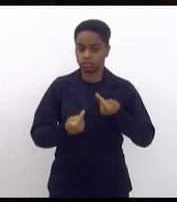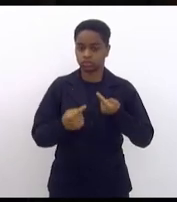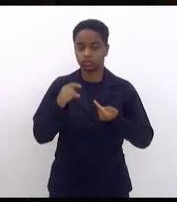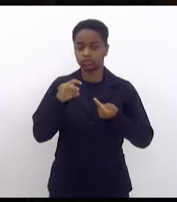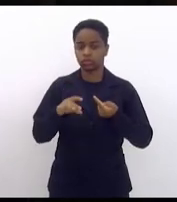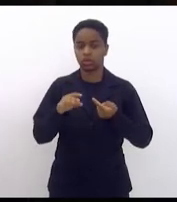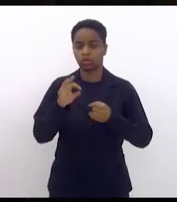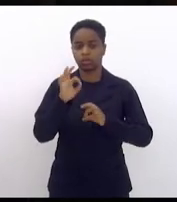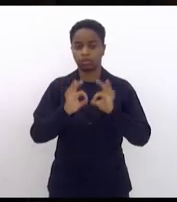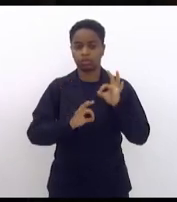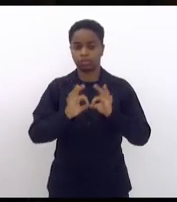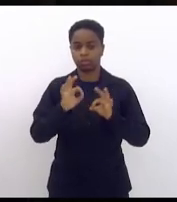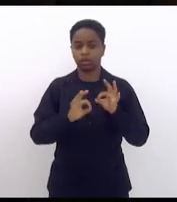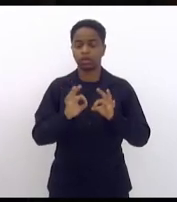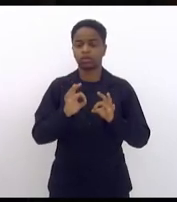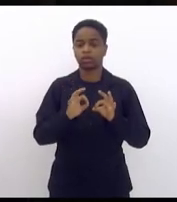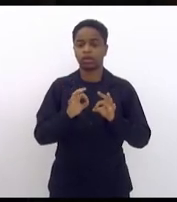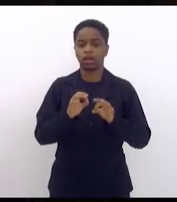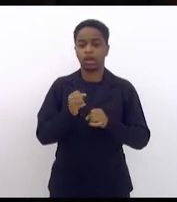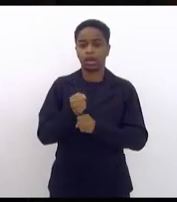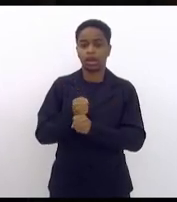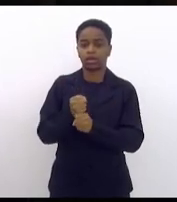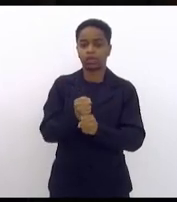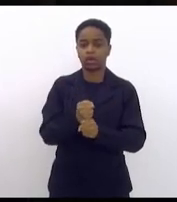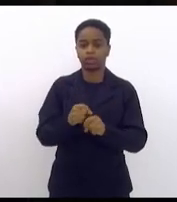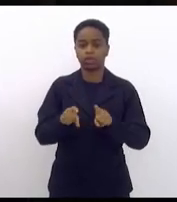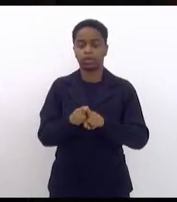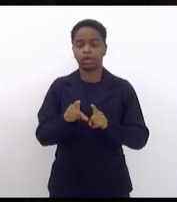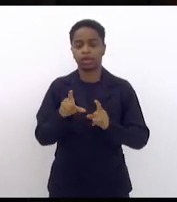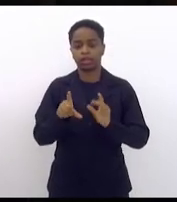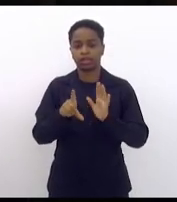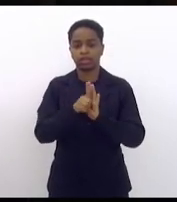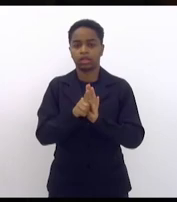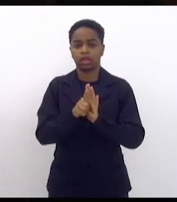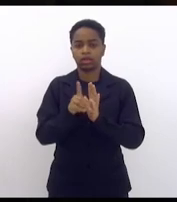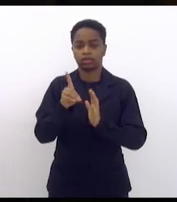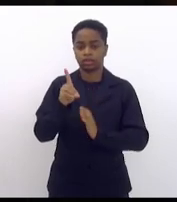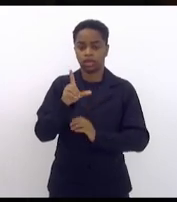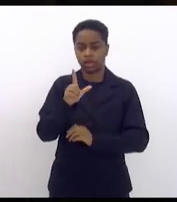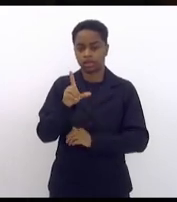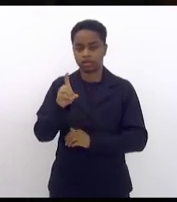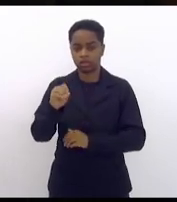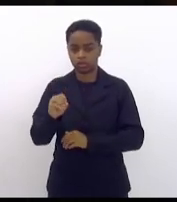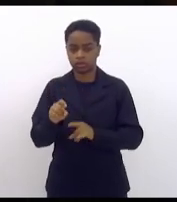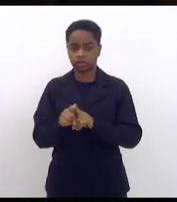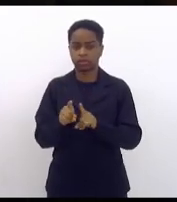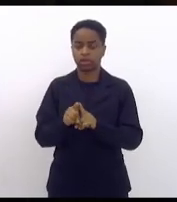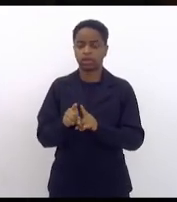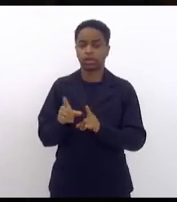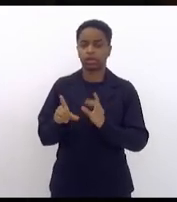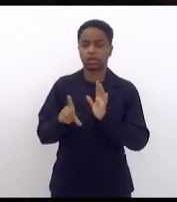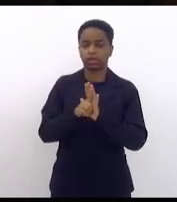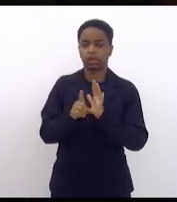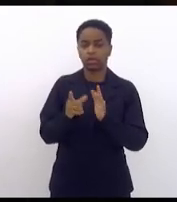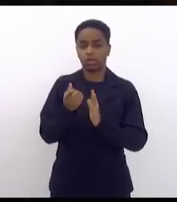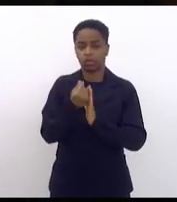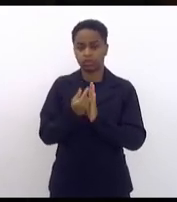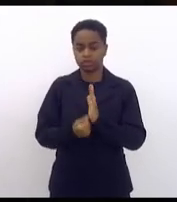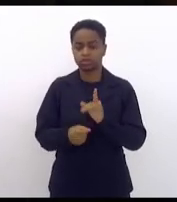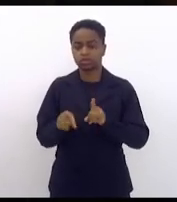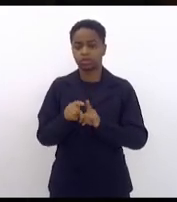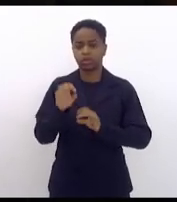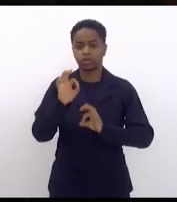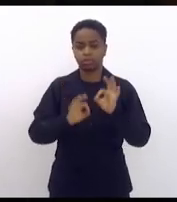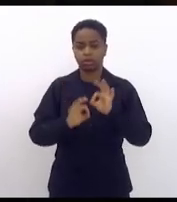plano plurianual, a lei de diretrizes orçamentárias, a lei orçamentária anual, como também o Plano de